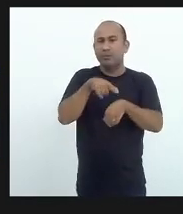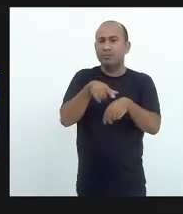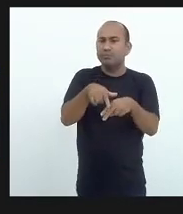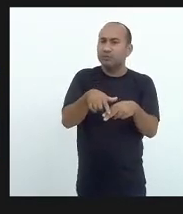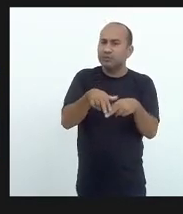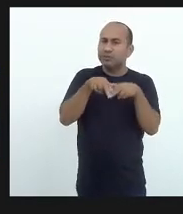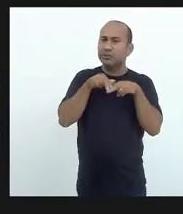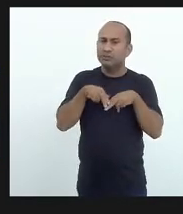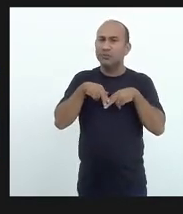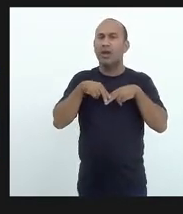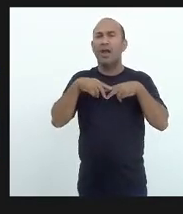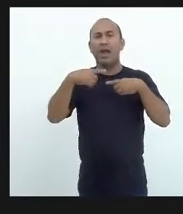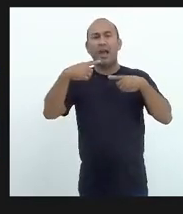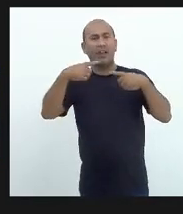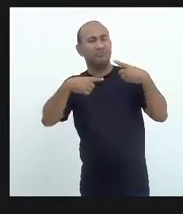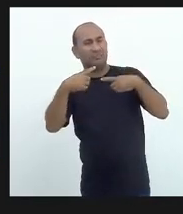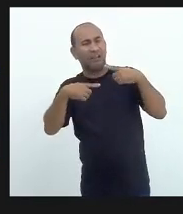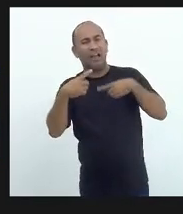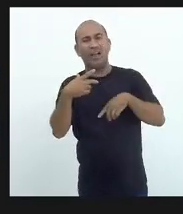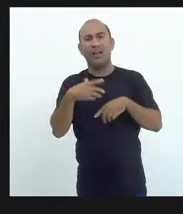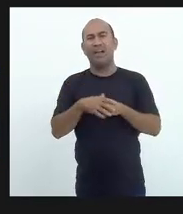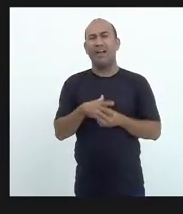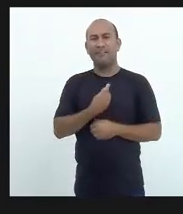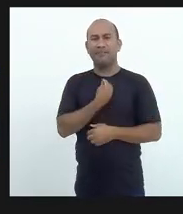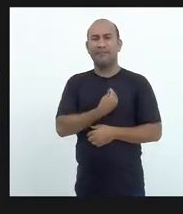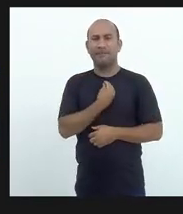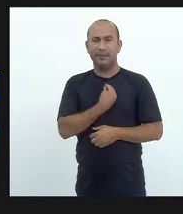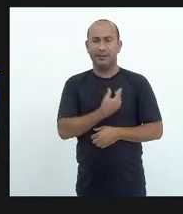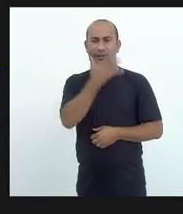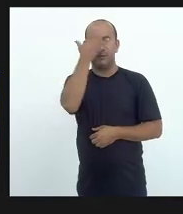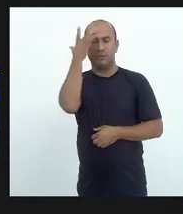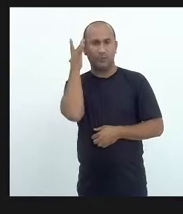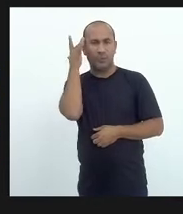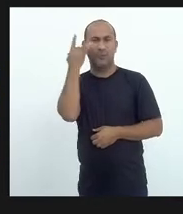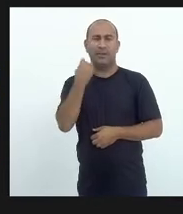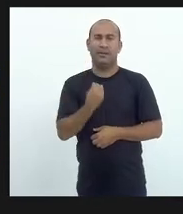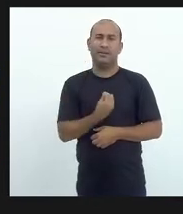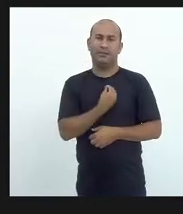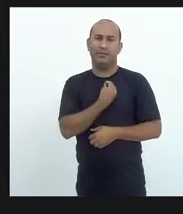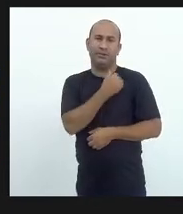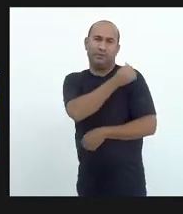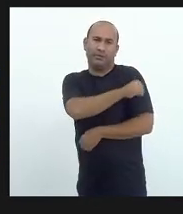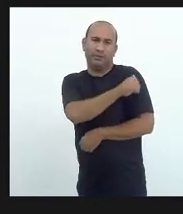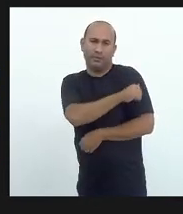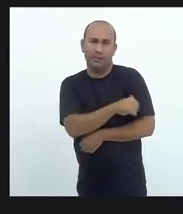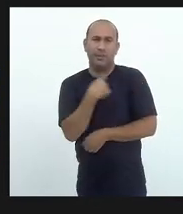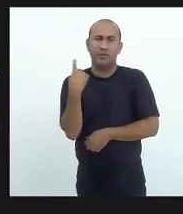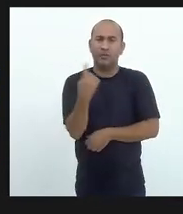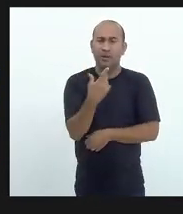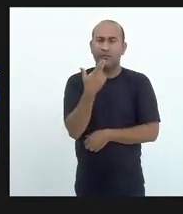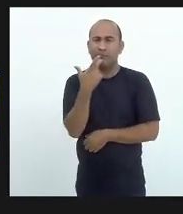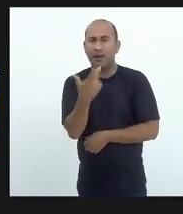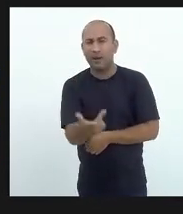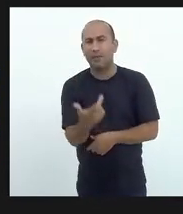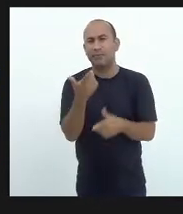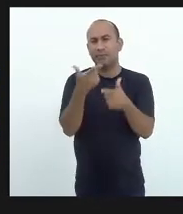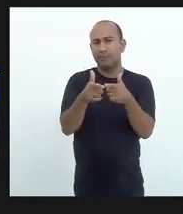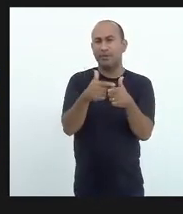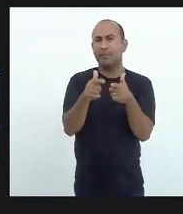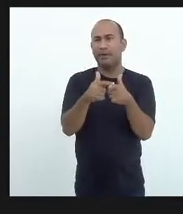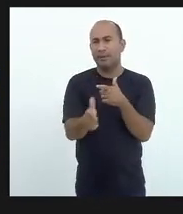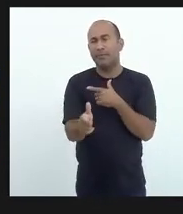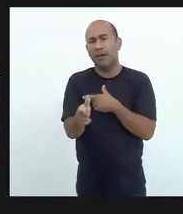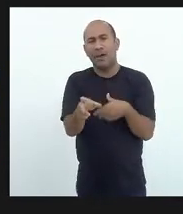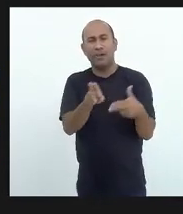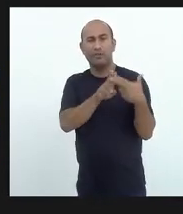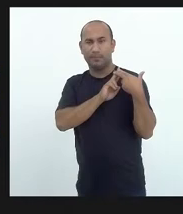tão complexas que envolvem a vida do cidadão fluminense, que nós nos deparemos com esse tipo de proposição, com todo